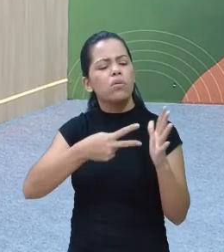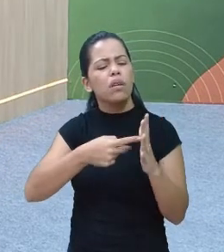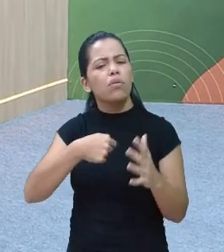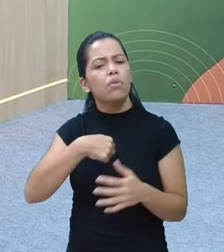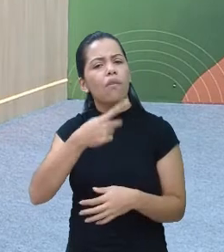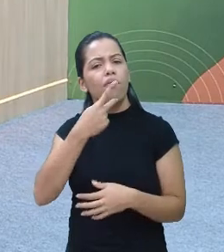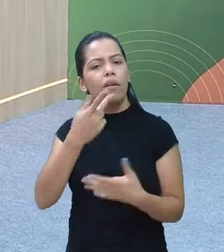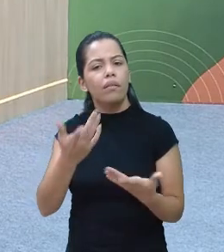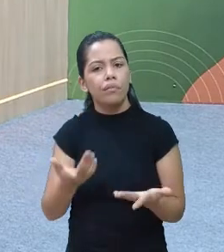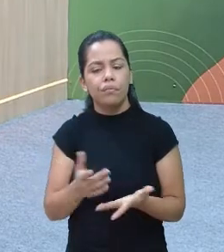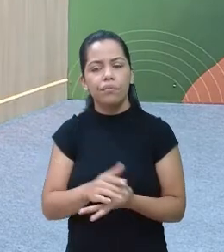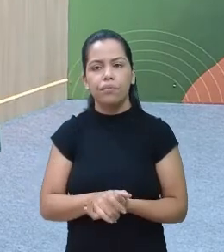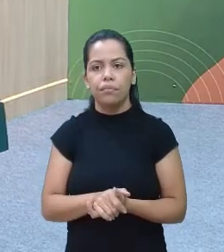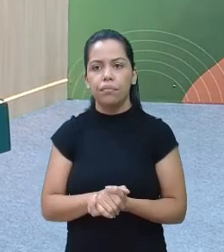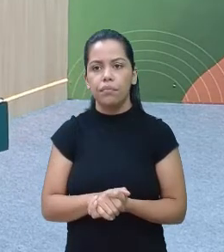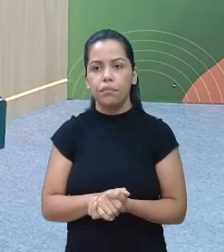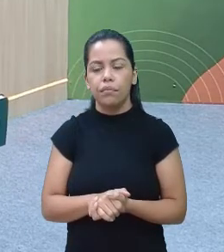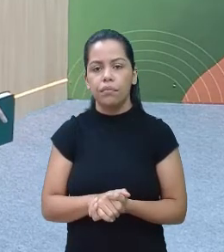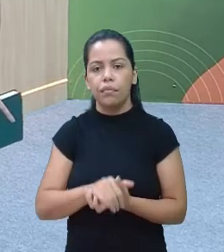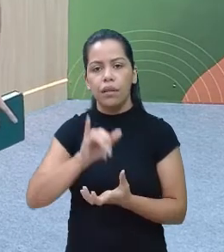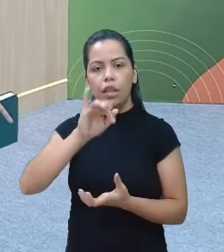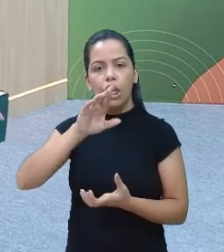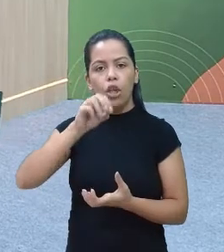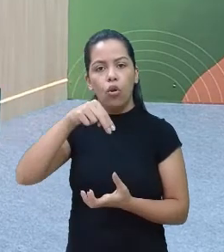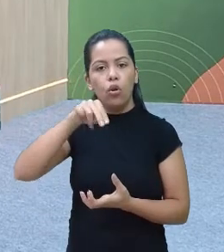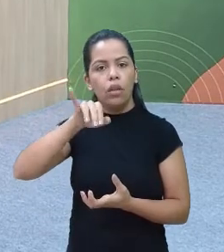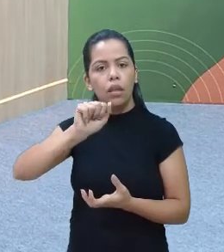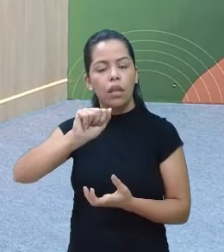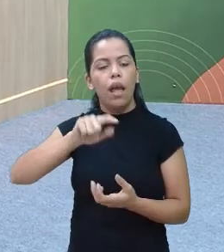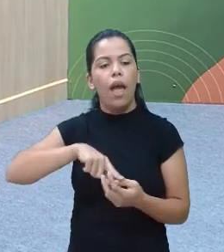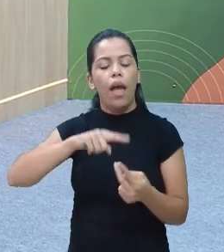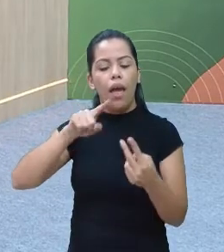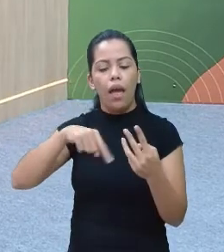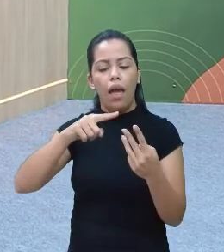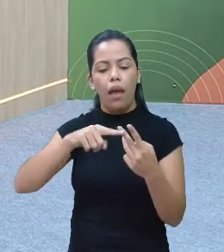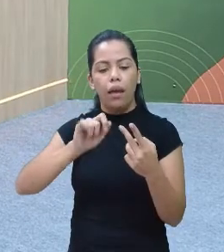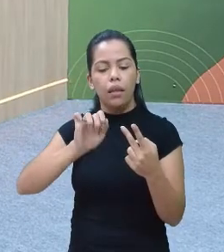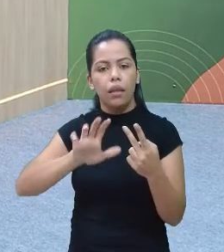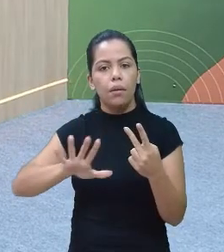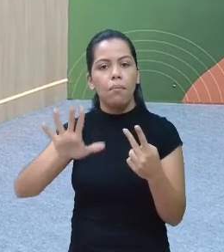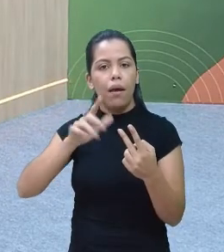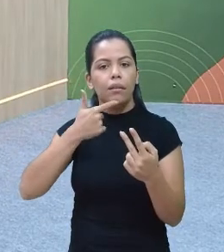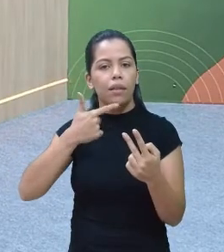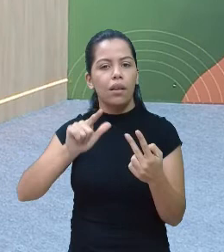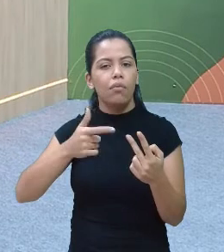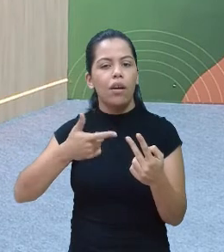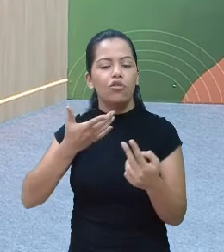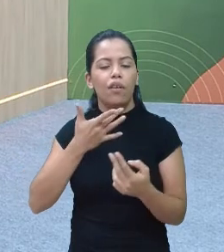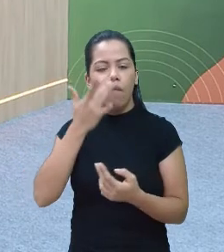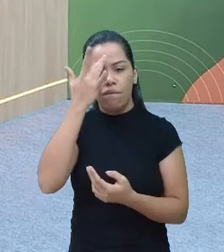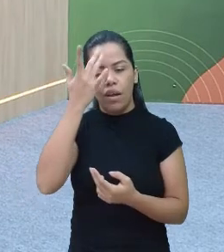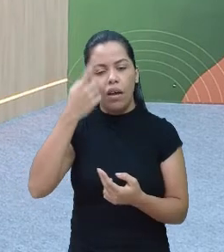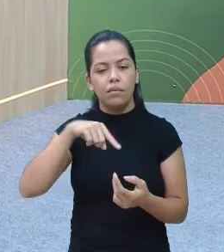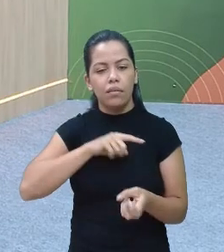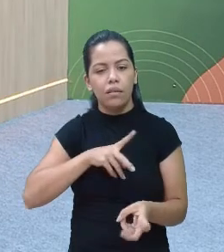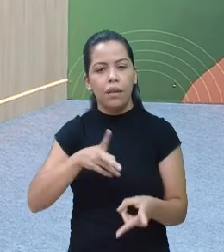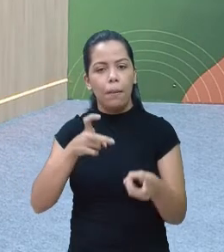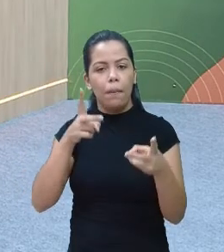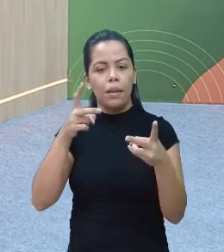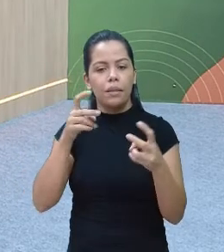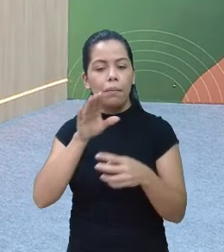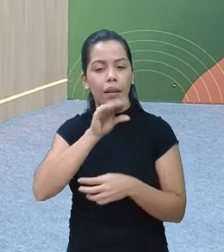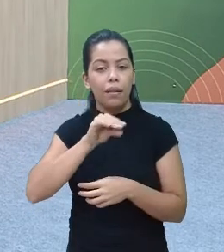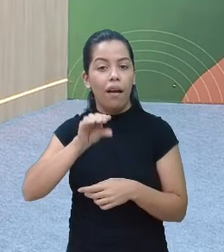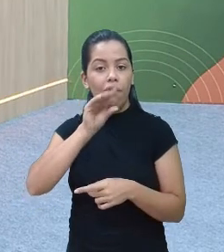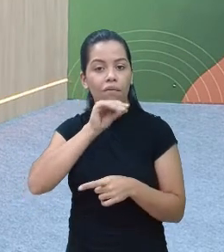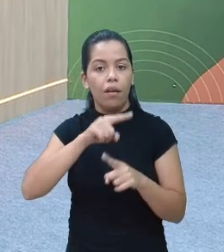dizendo. A ironia, que é uma figura de linguagem muito fácil da gente reconhecer na fala, mas que no texto escrito